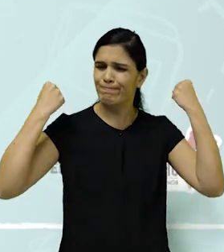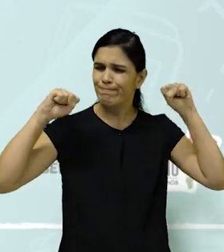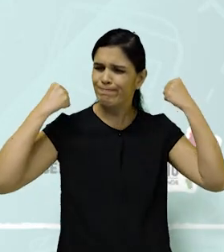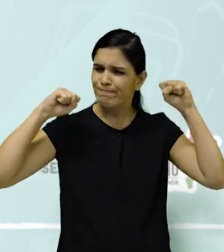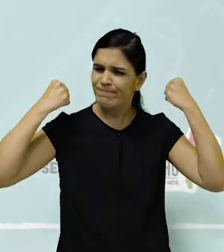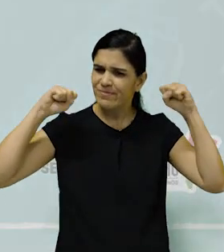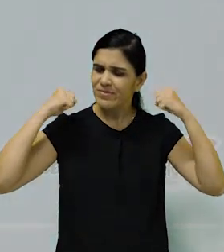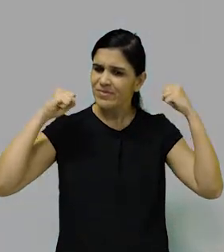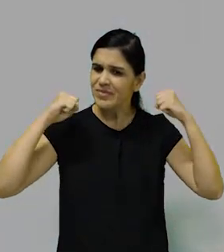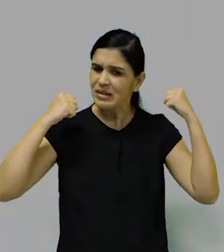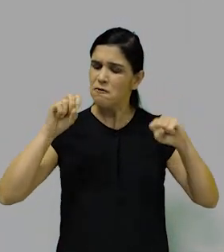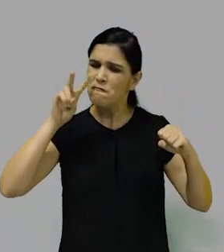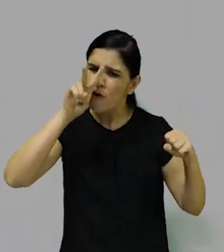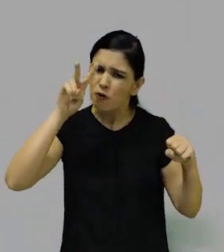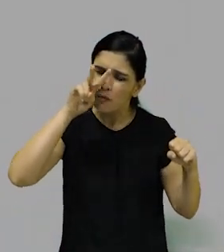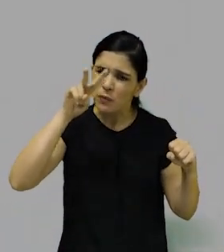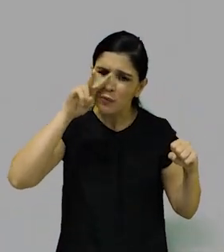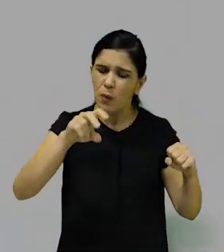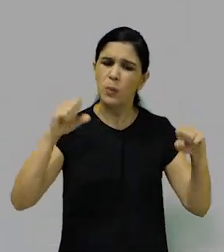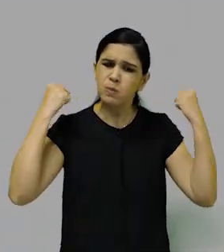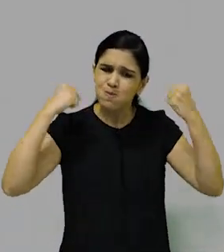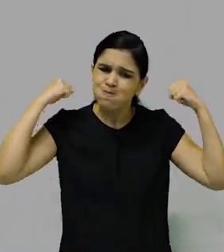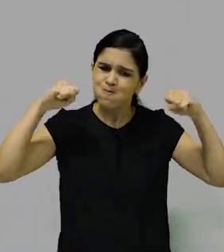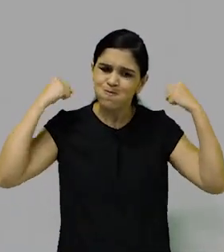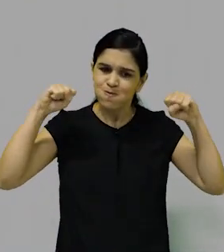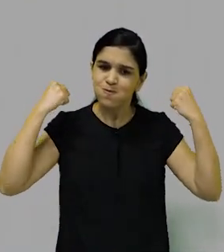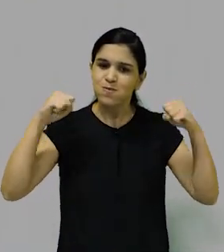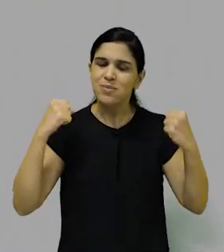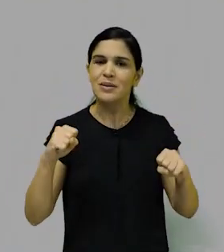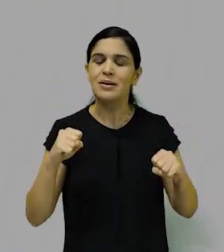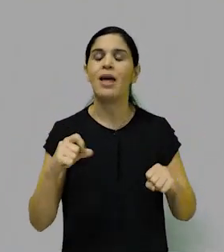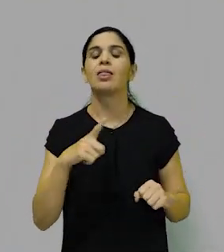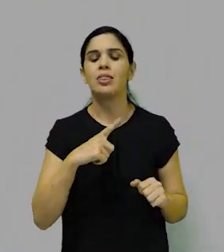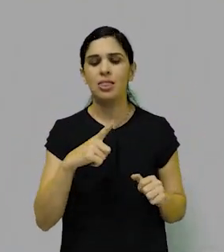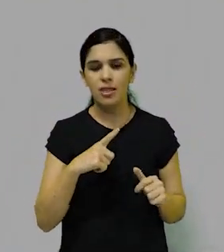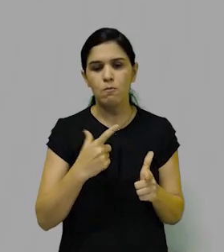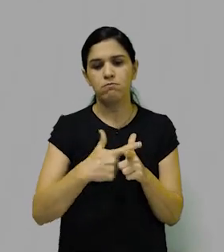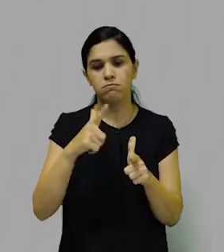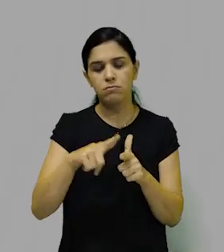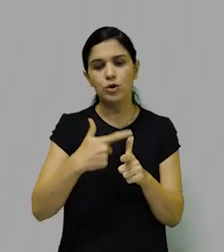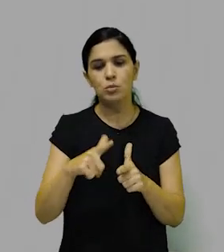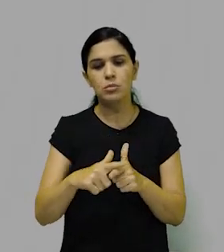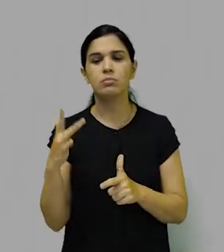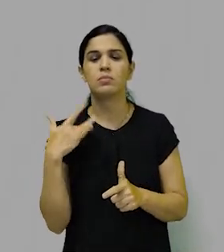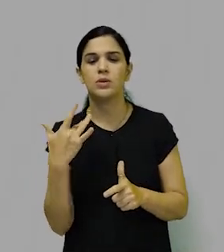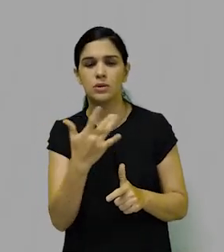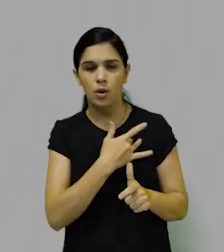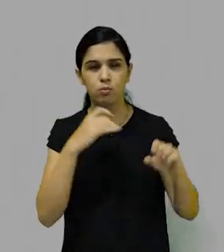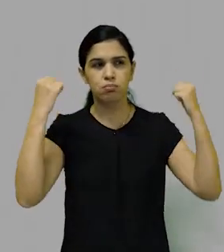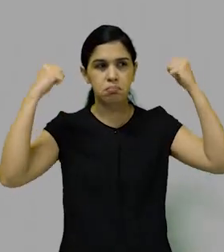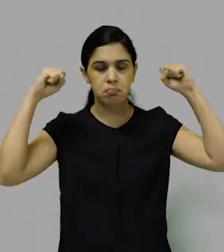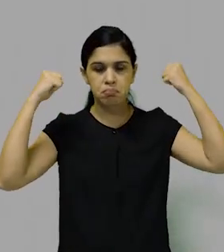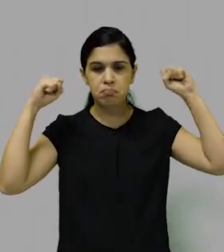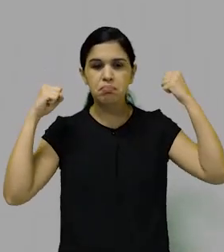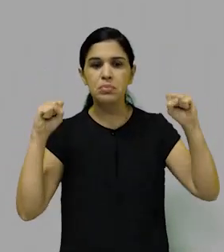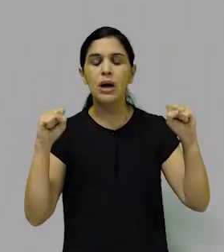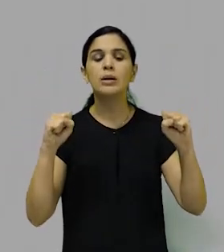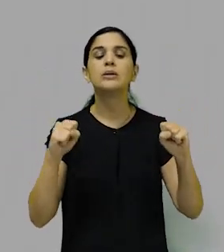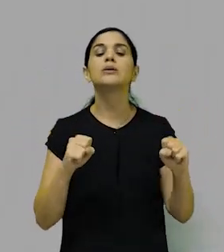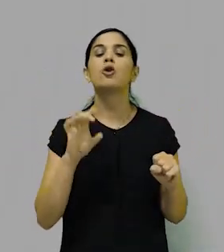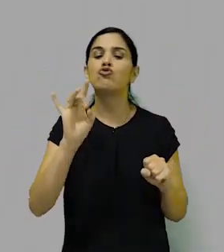primeirinha aula, eu disse que existe um quadro de desnutrição. Eu disse para vocês que os lipídios, a gordura, é a